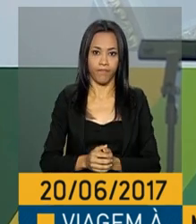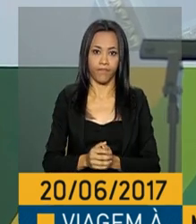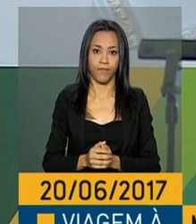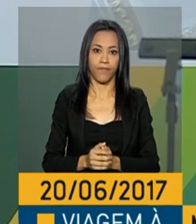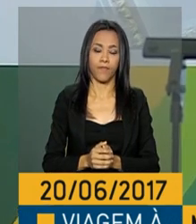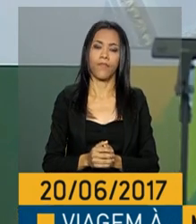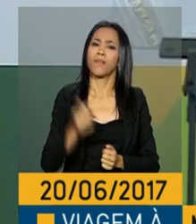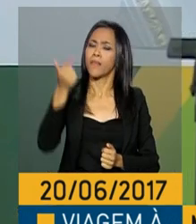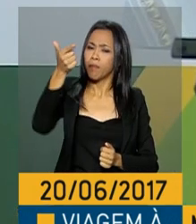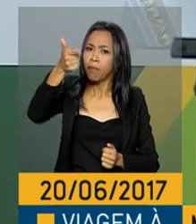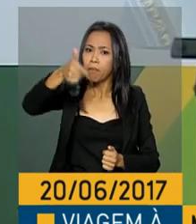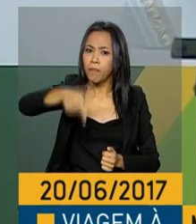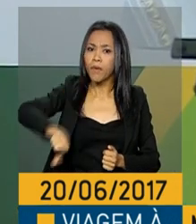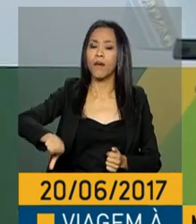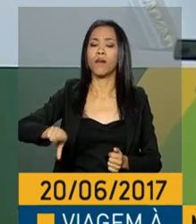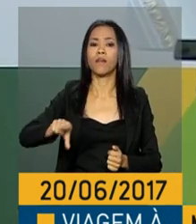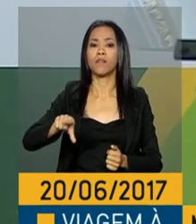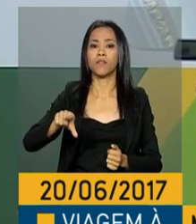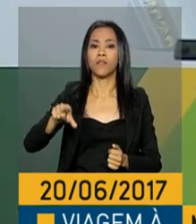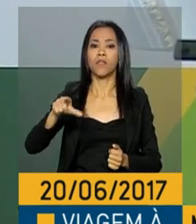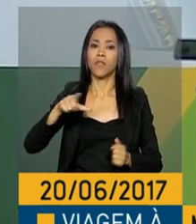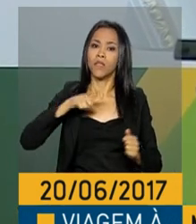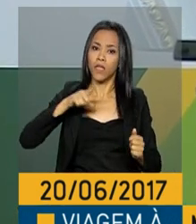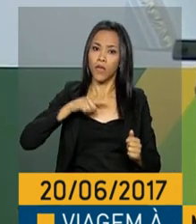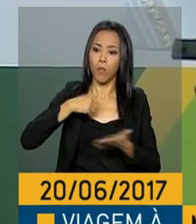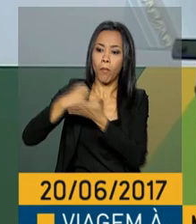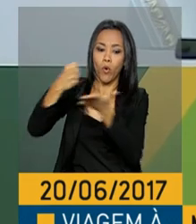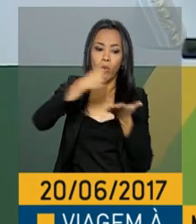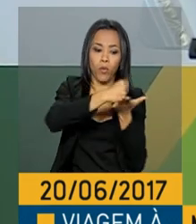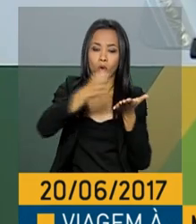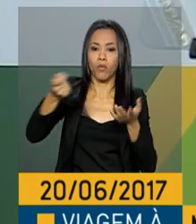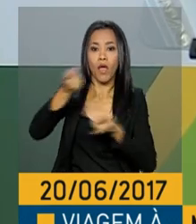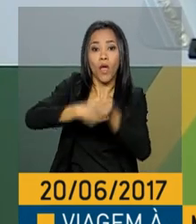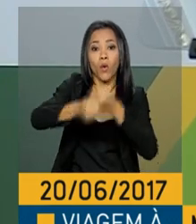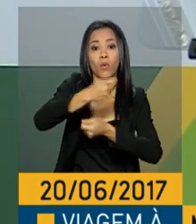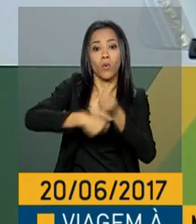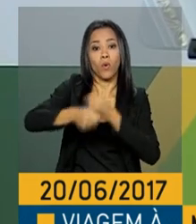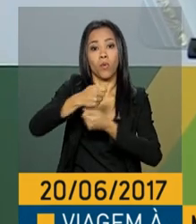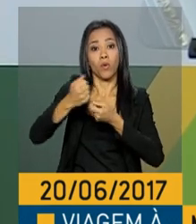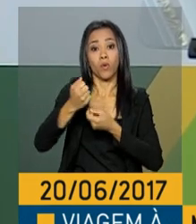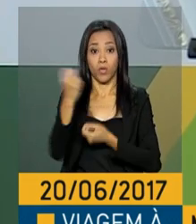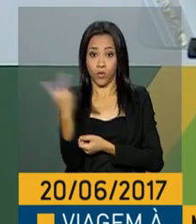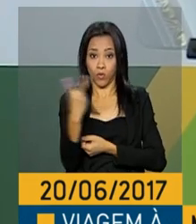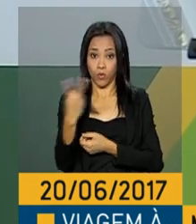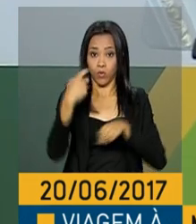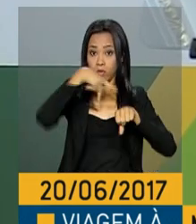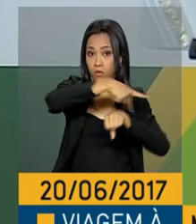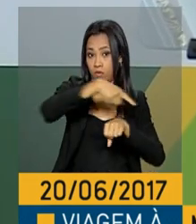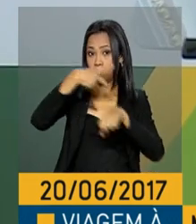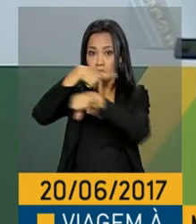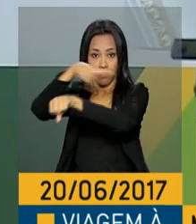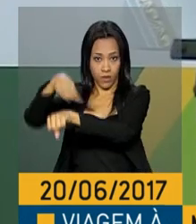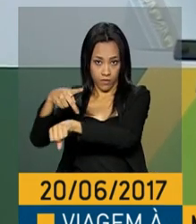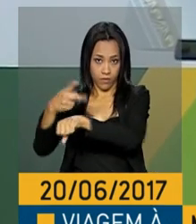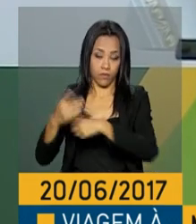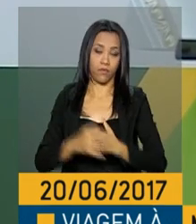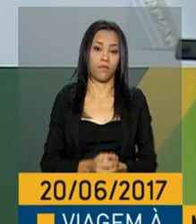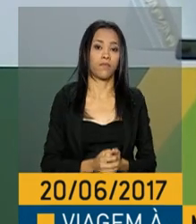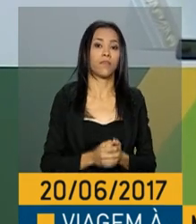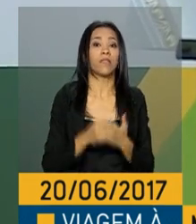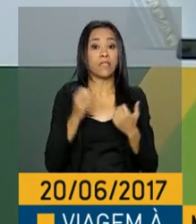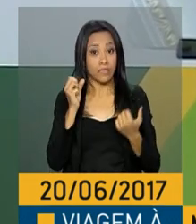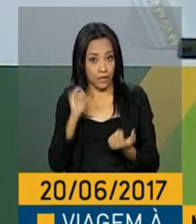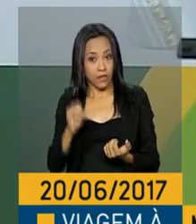mais acentuadamente a cooperação econômica entre o Brasil e a Rússia.